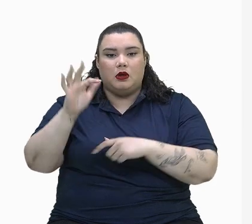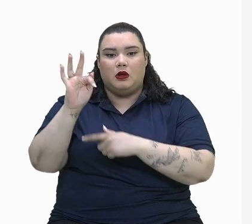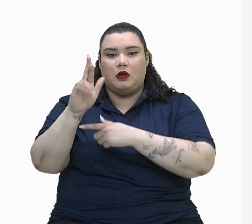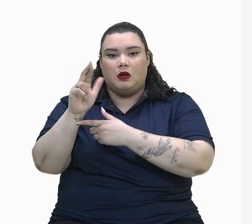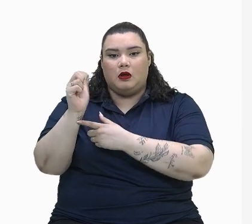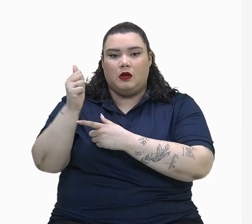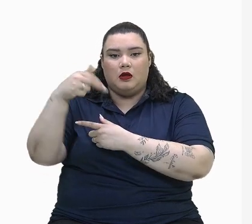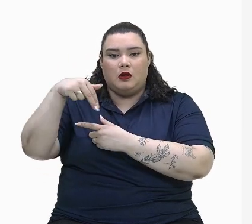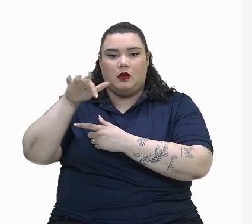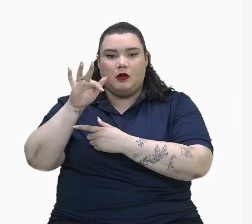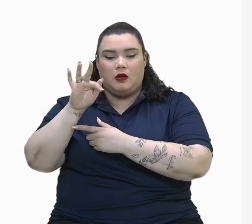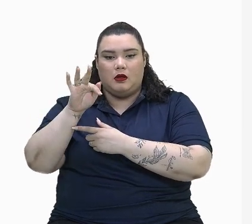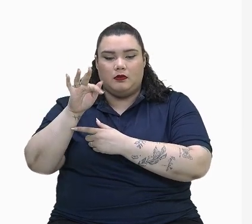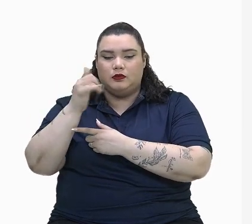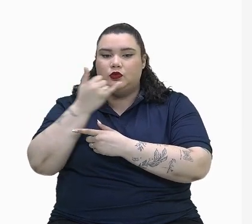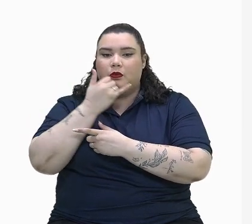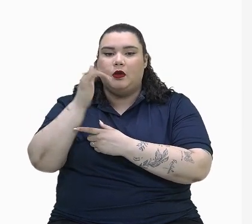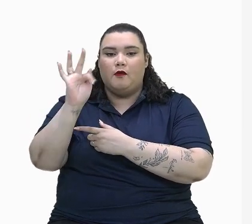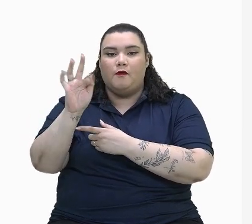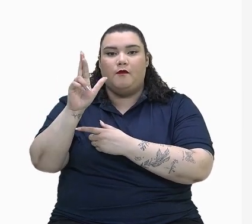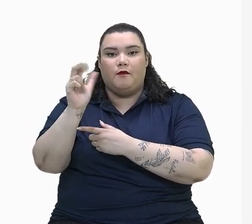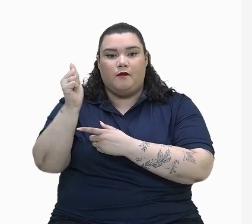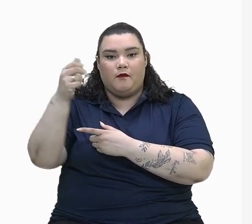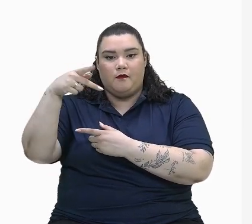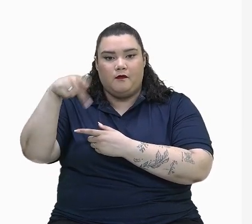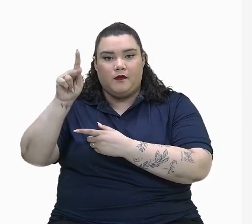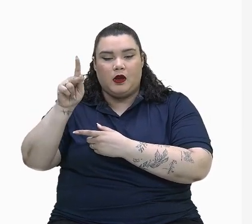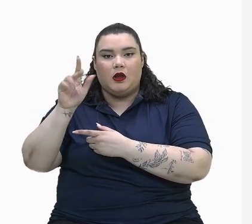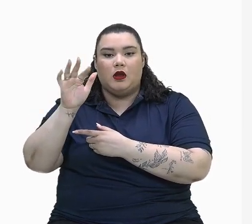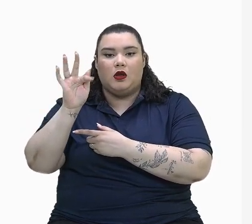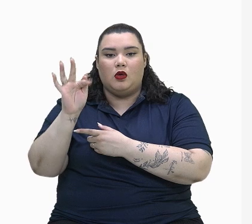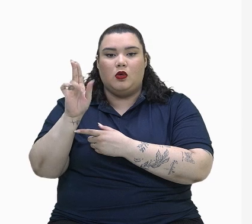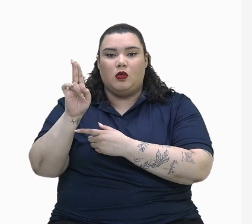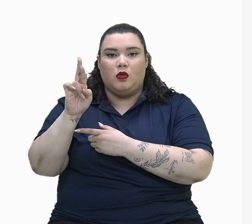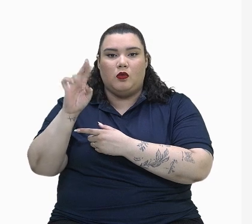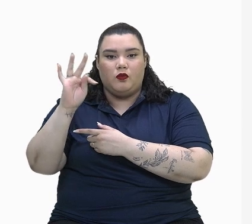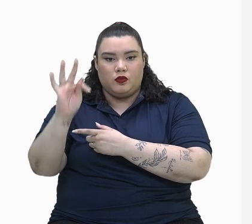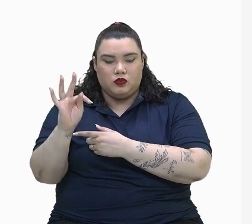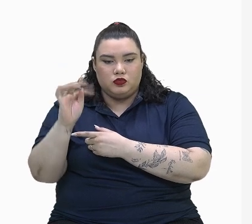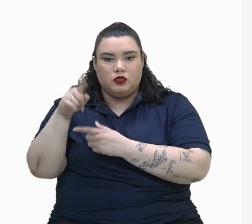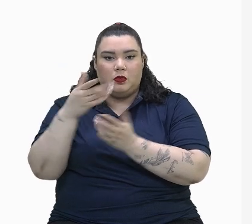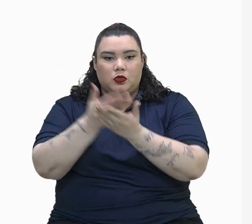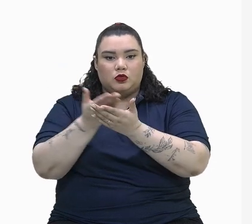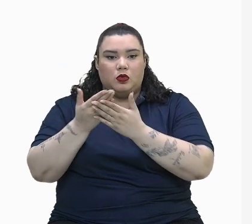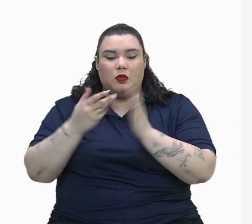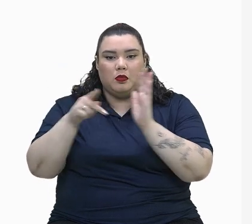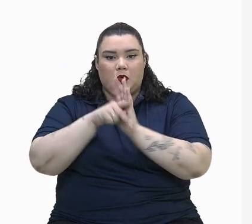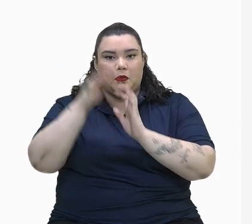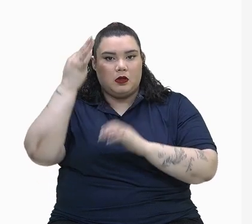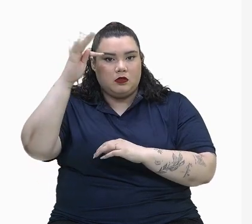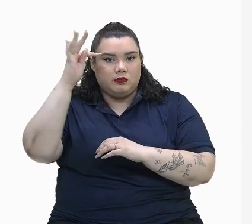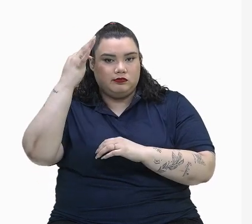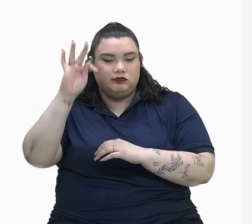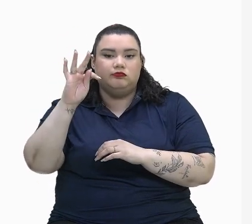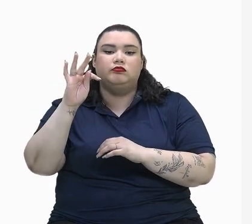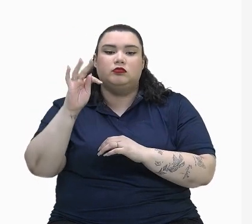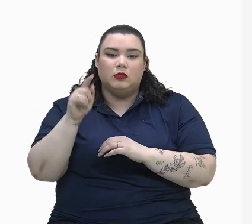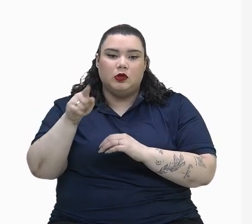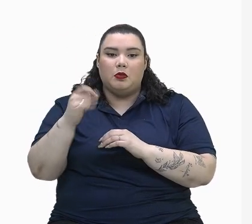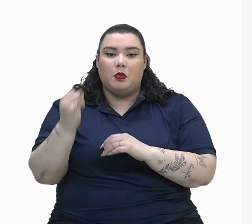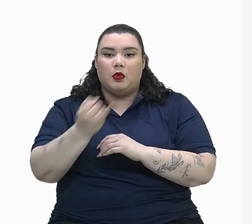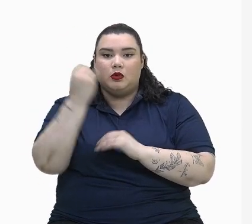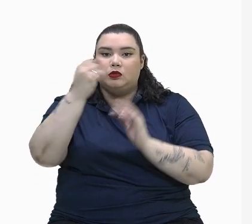é uma escola de filósofos, de teóricos, muito importante no século XX. Essa